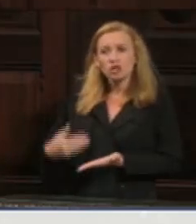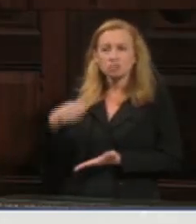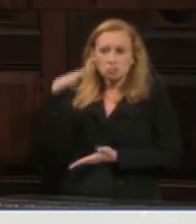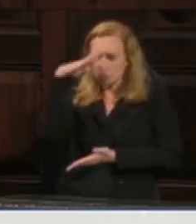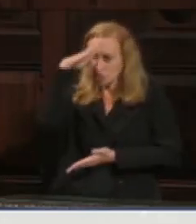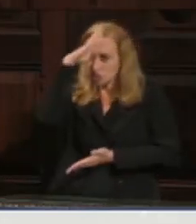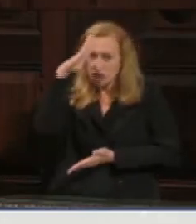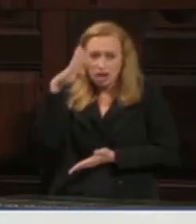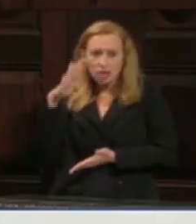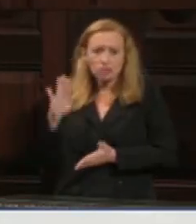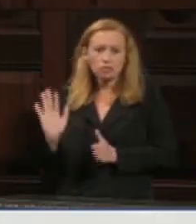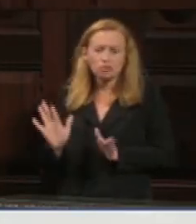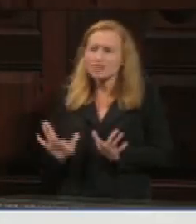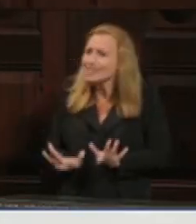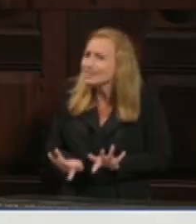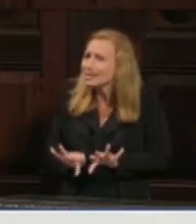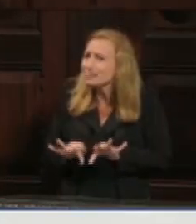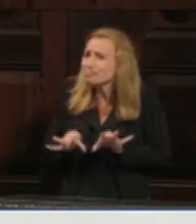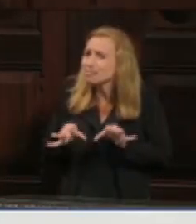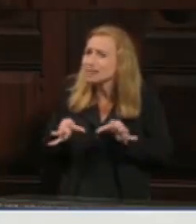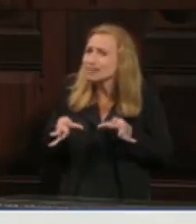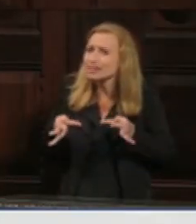ato nobre, num ato